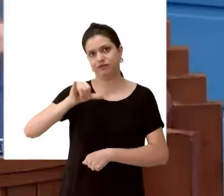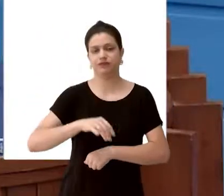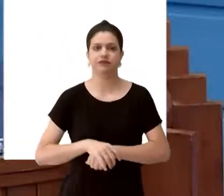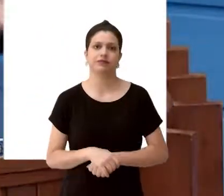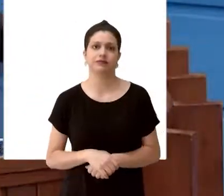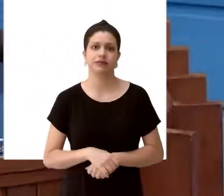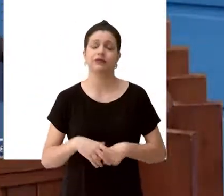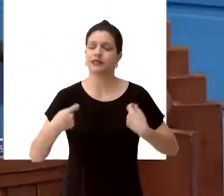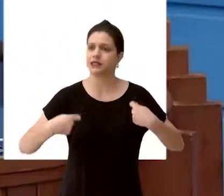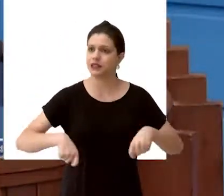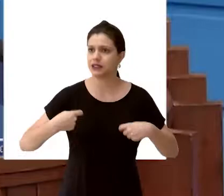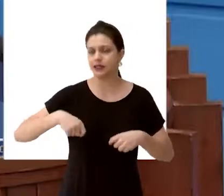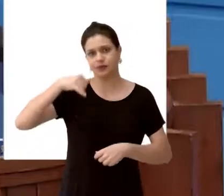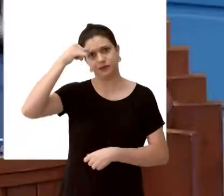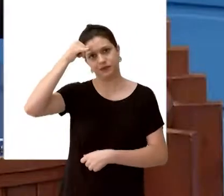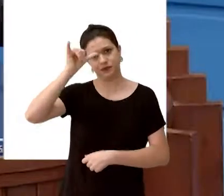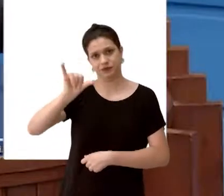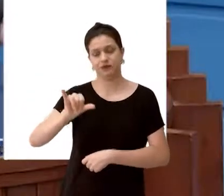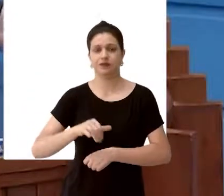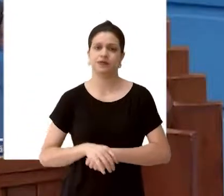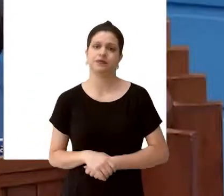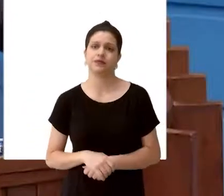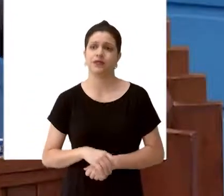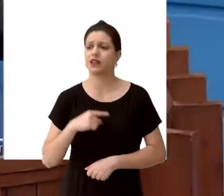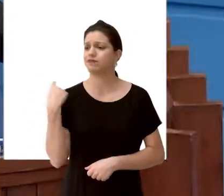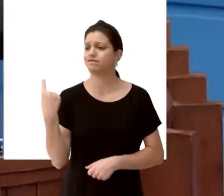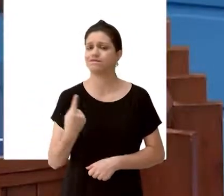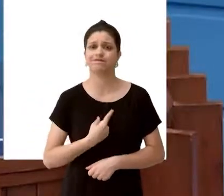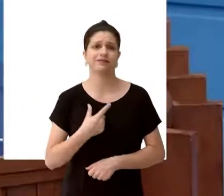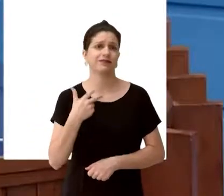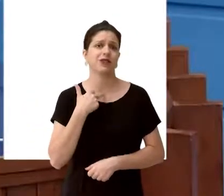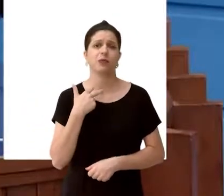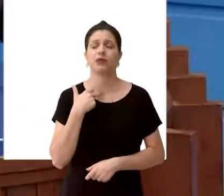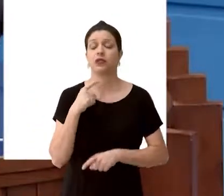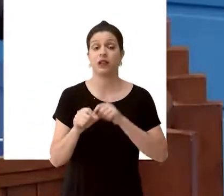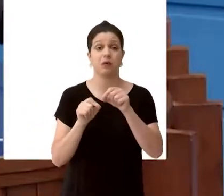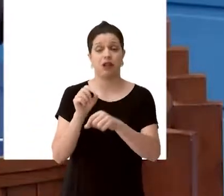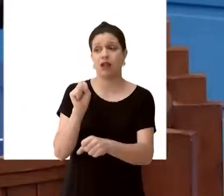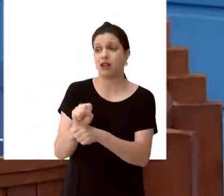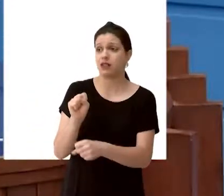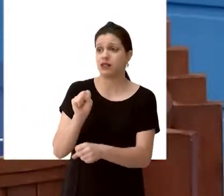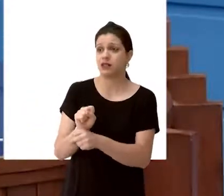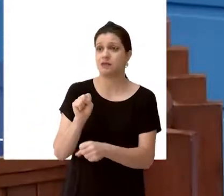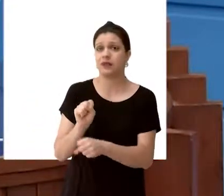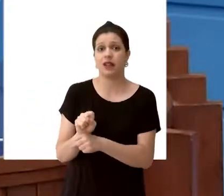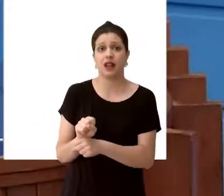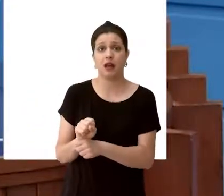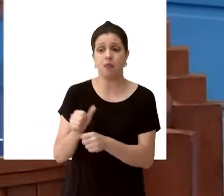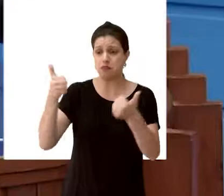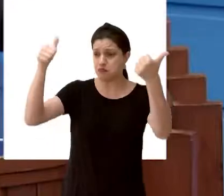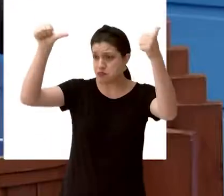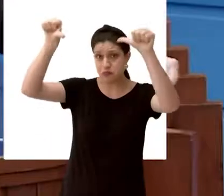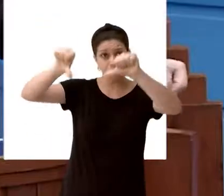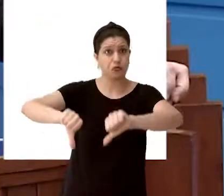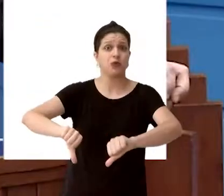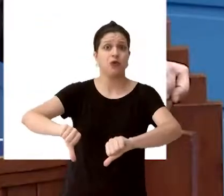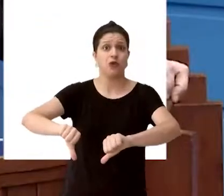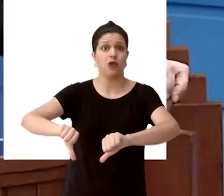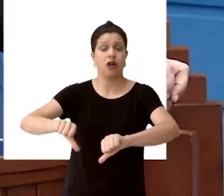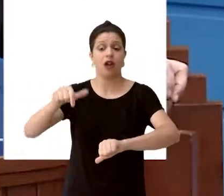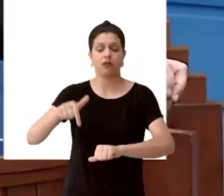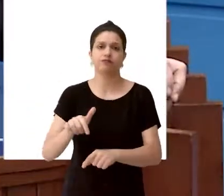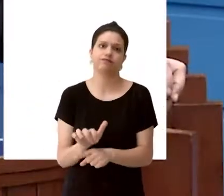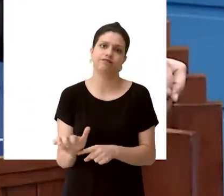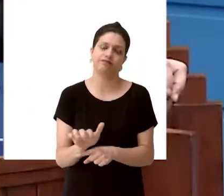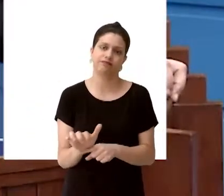essa doença é a prevenção. É a prevenção. Nós não podemos esperar que a